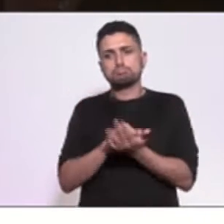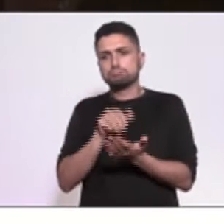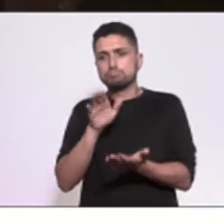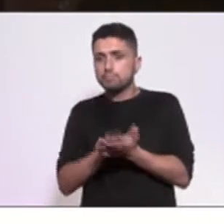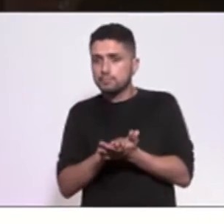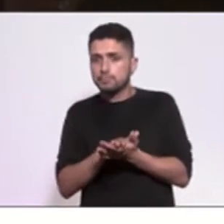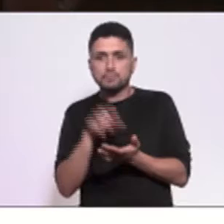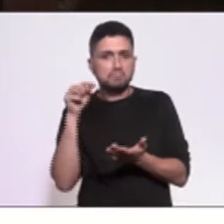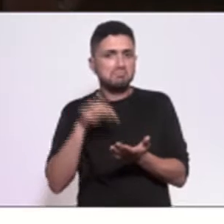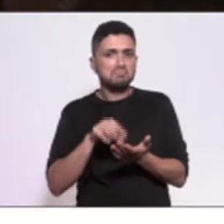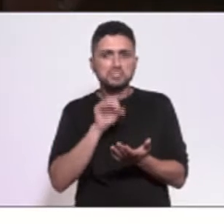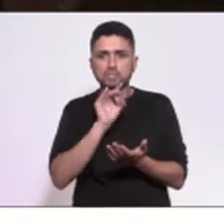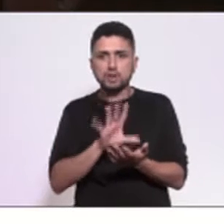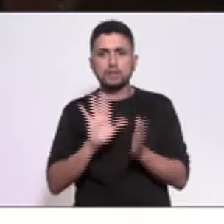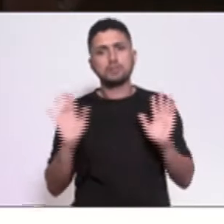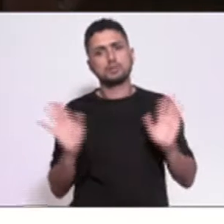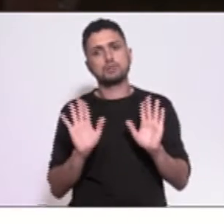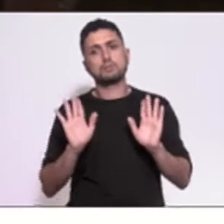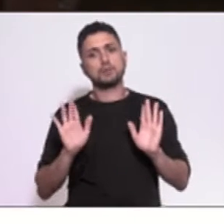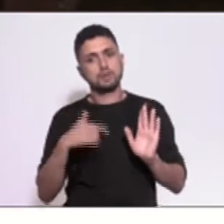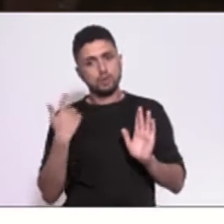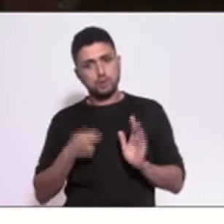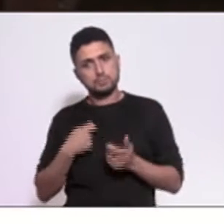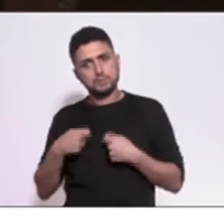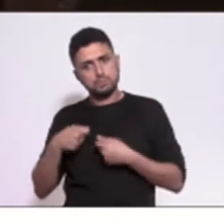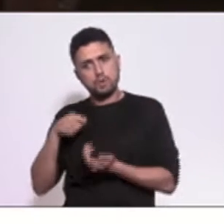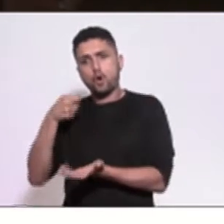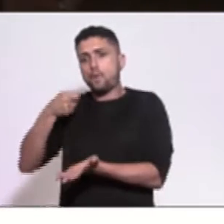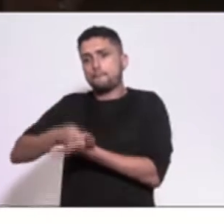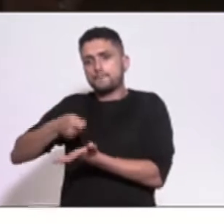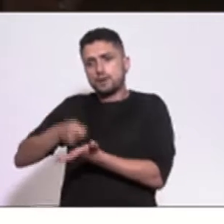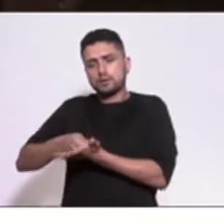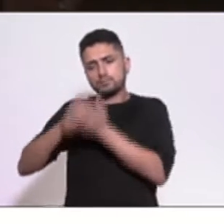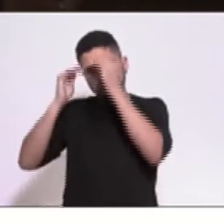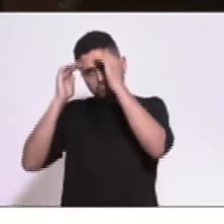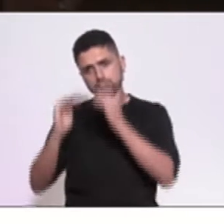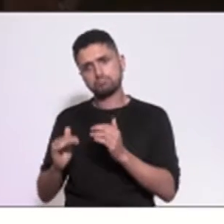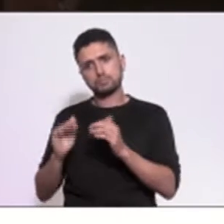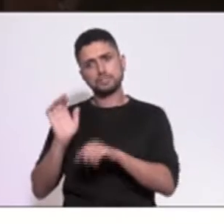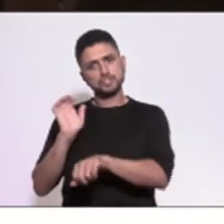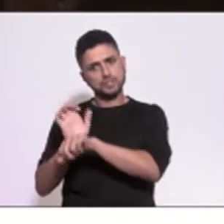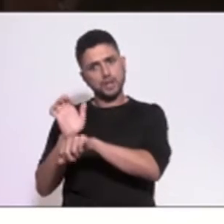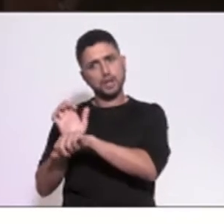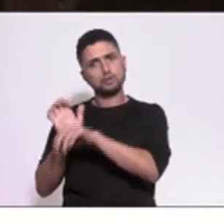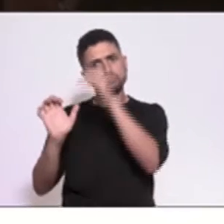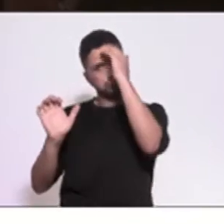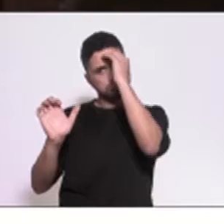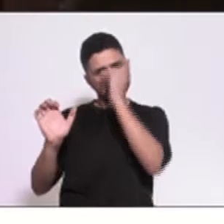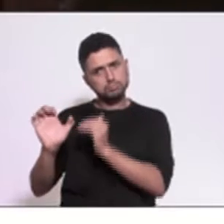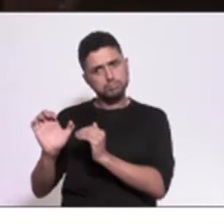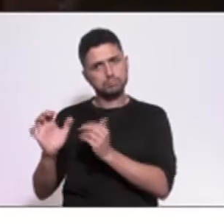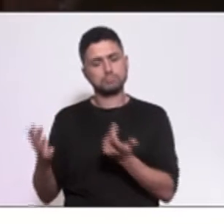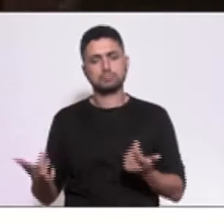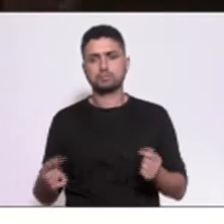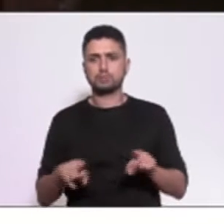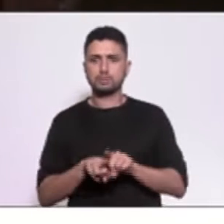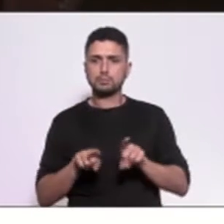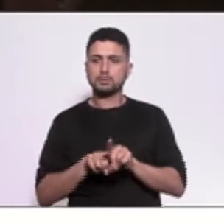de nossas obrigações com o Estado, enquanto cidadãos, e obrigações com Deus, enquanto filhos de